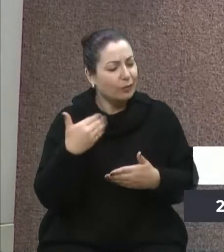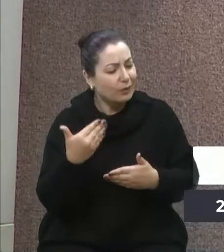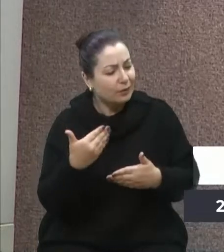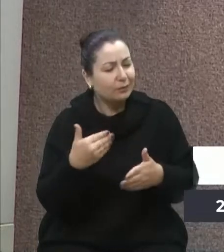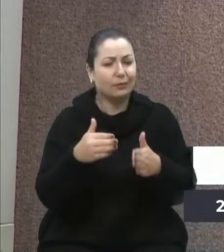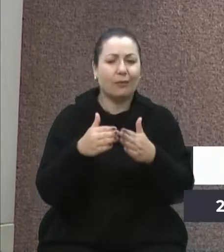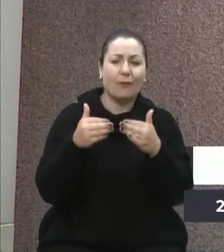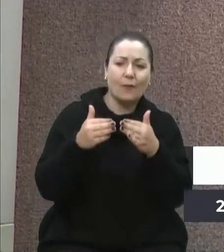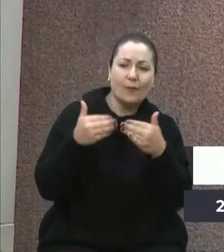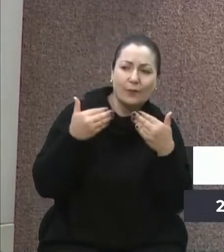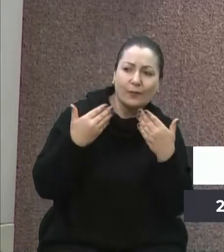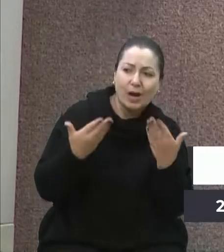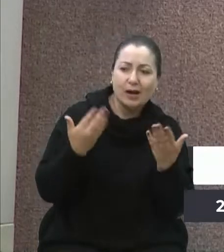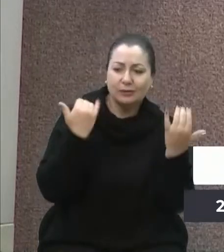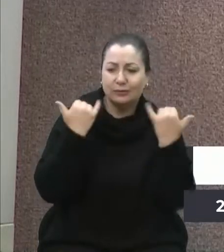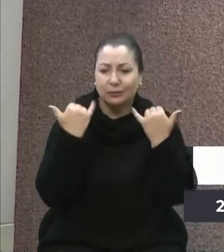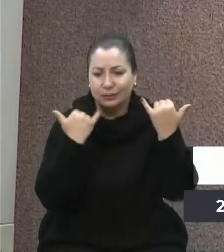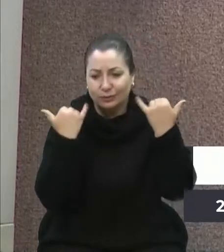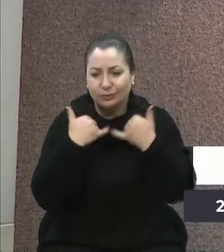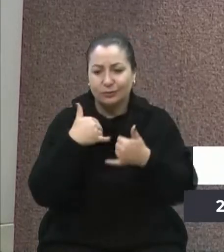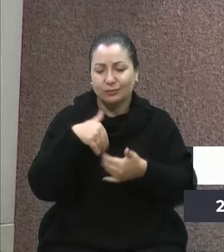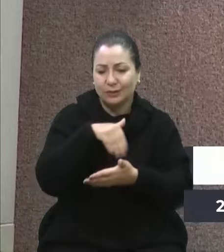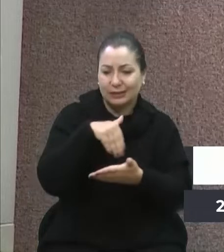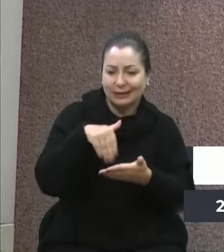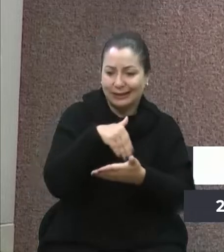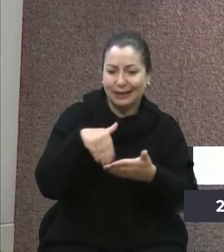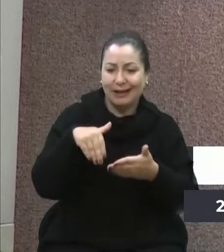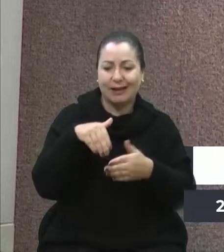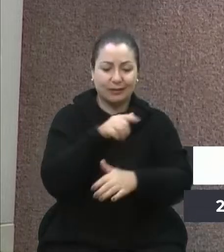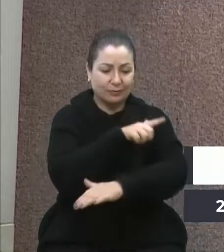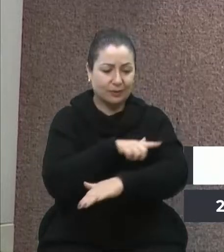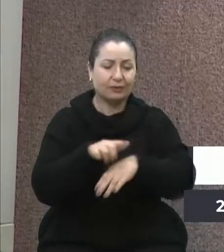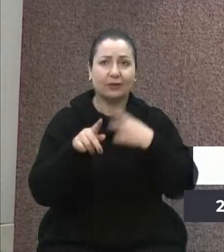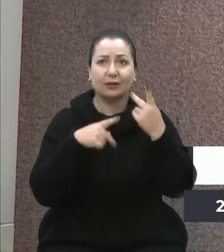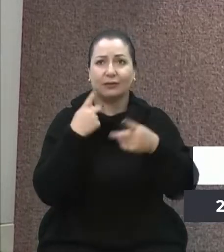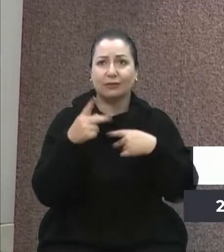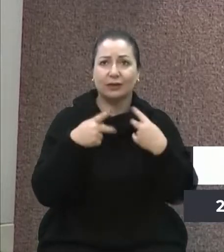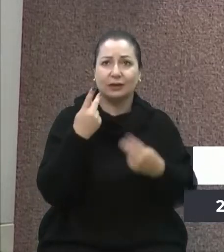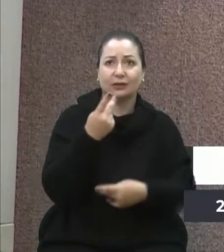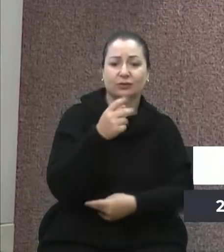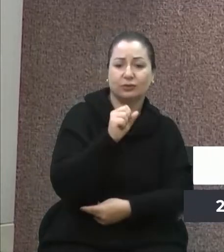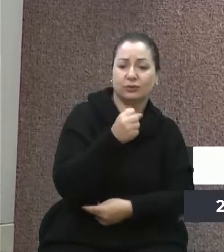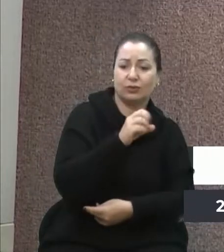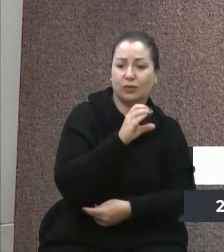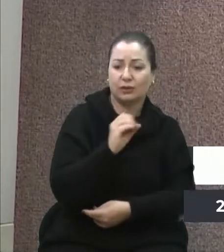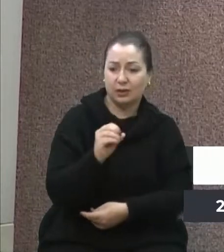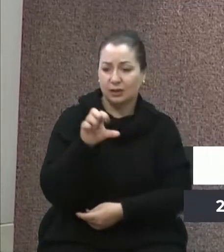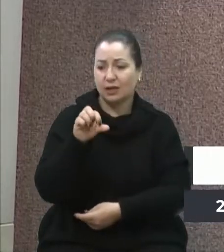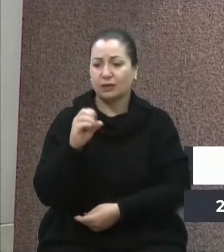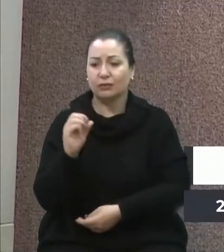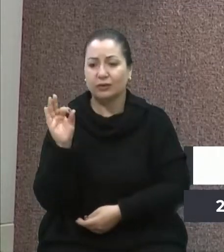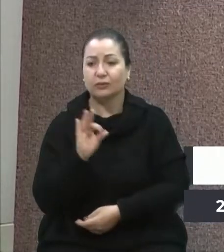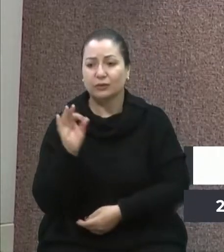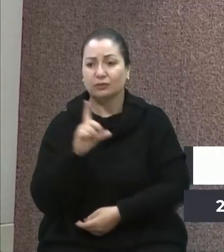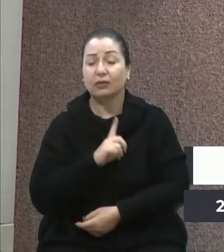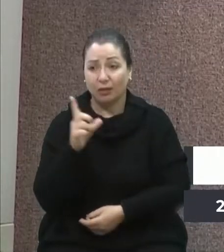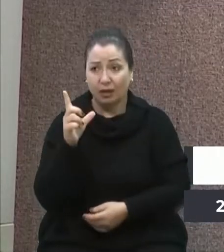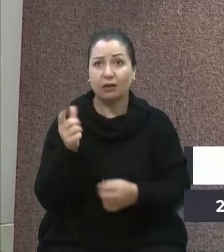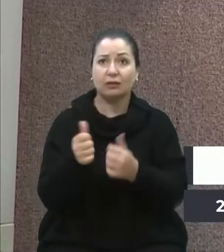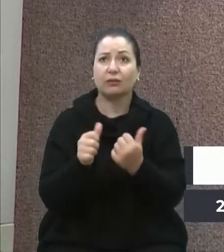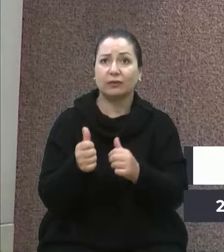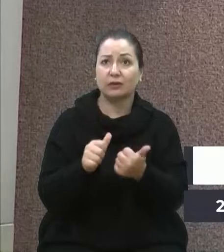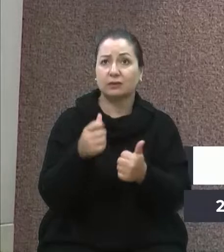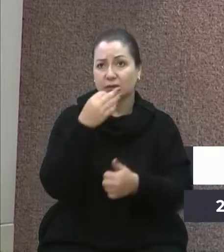para a secretária de Educação, ela me passa que de 80% a 90% tem a qualificação em Caxias. Isso me deixa também muito feliz. Saber